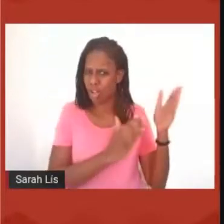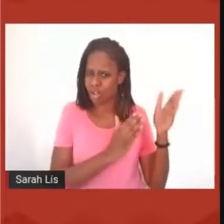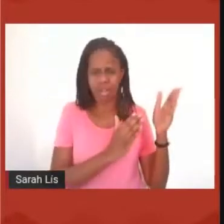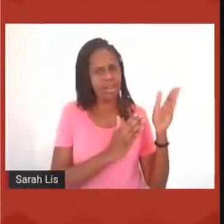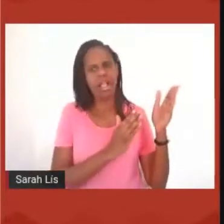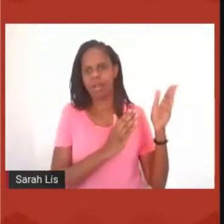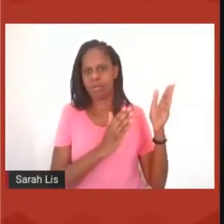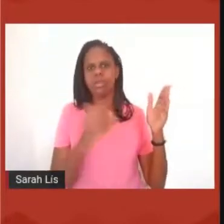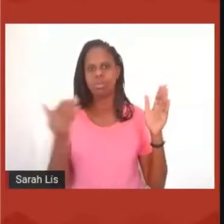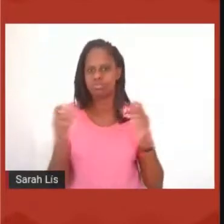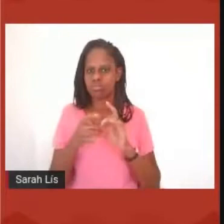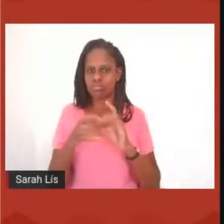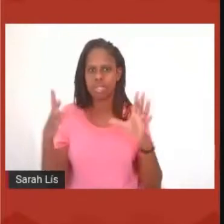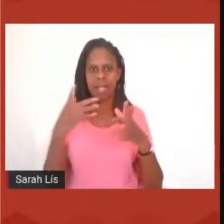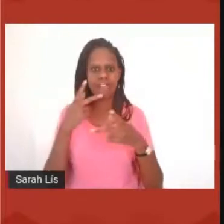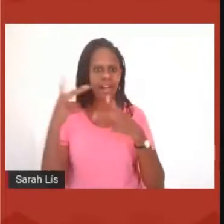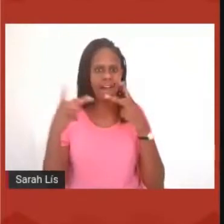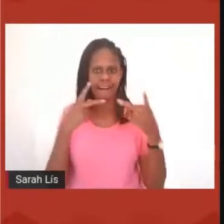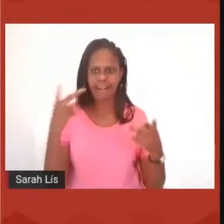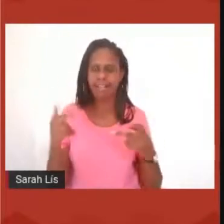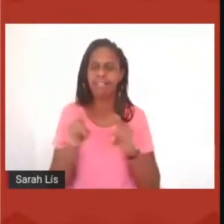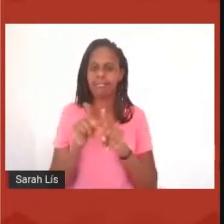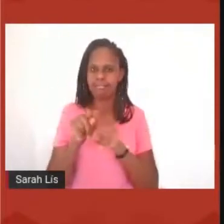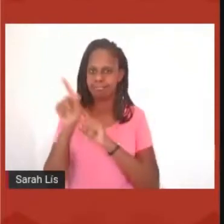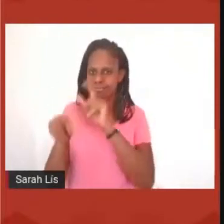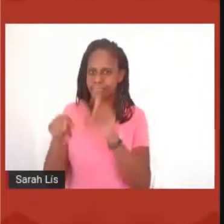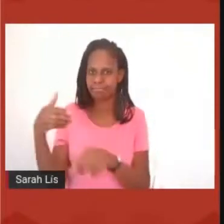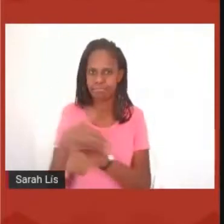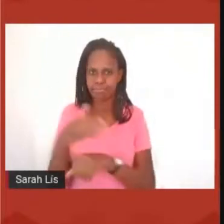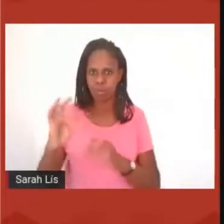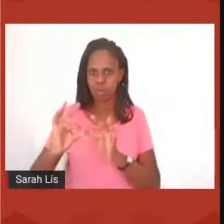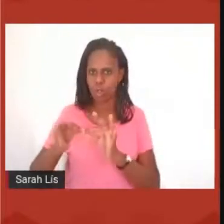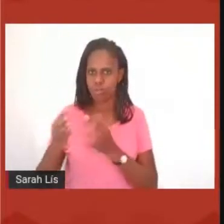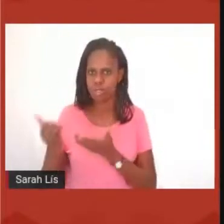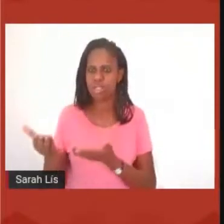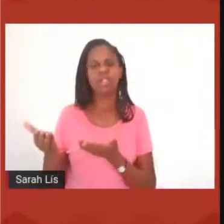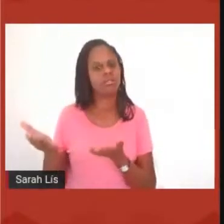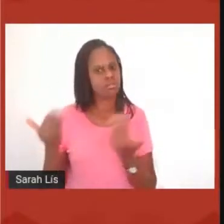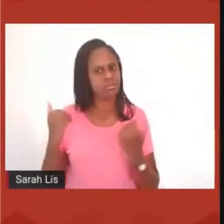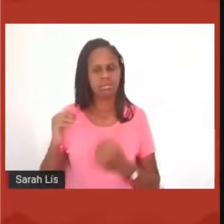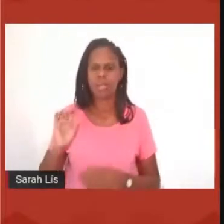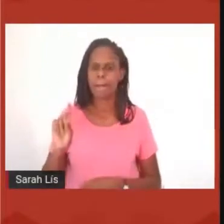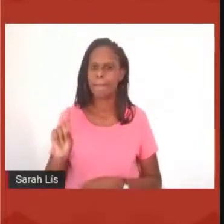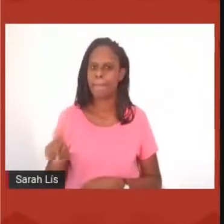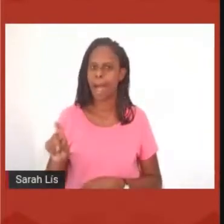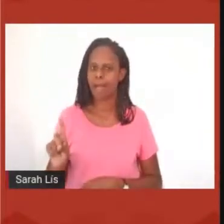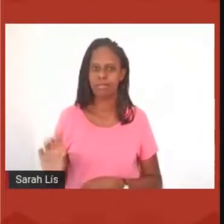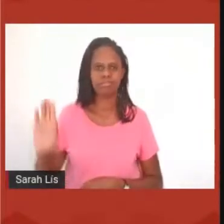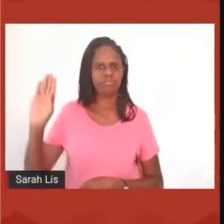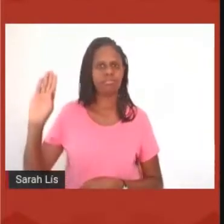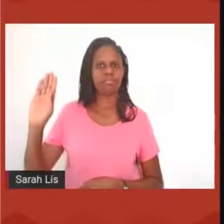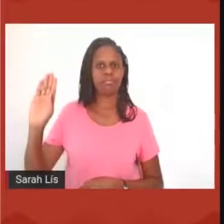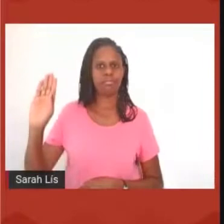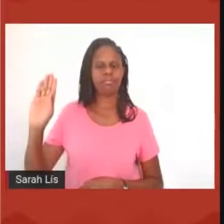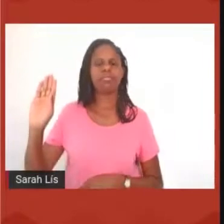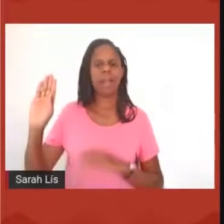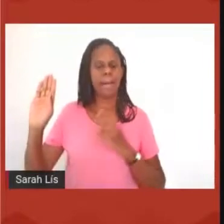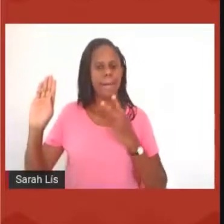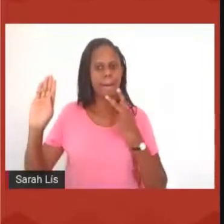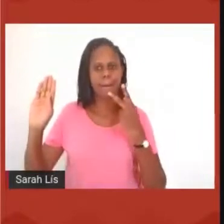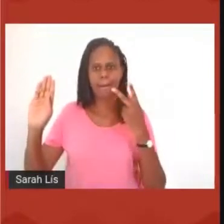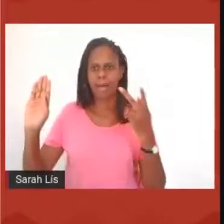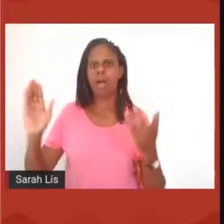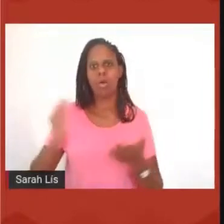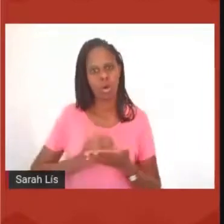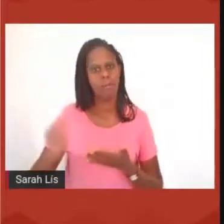Então, participantes da oficina aí, levanta a mãozinha e comecem a... O